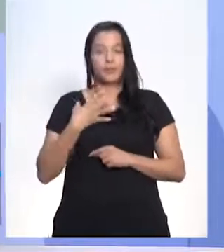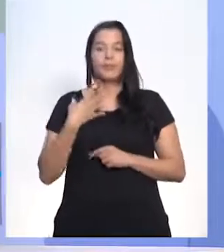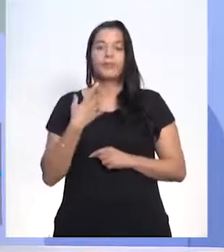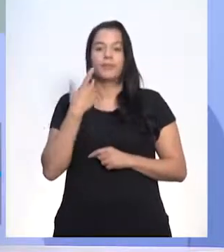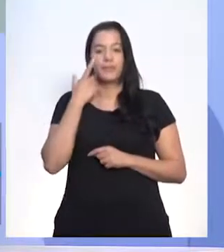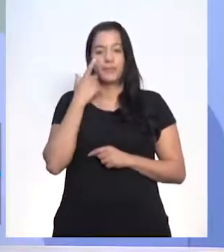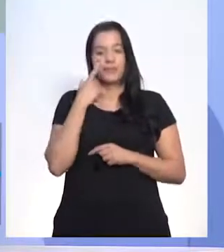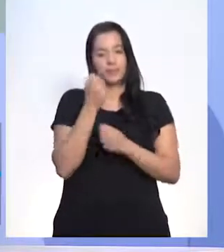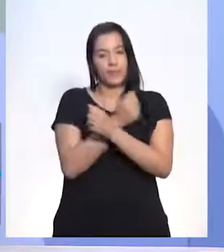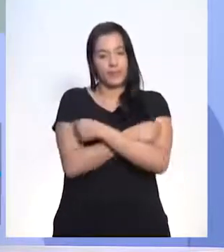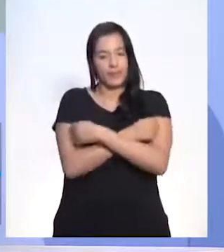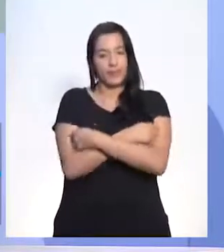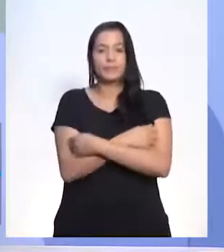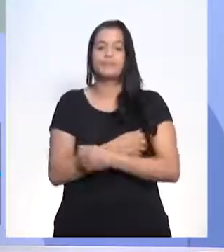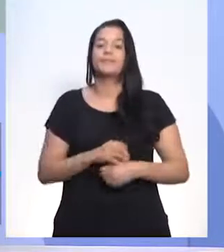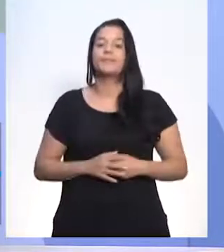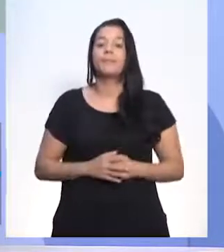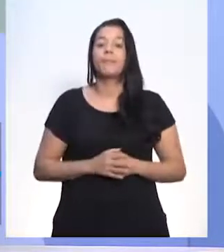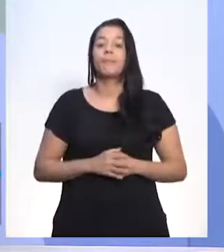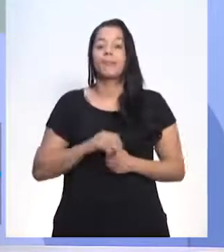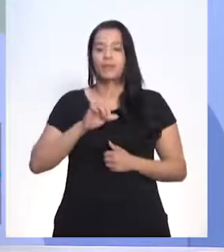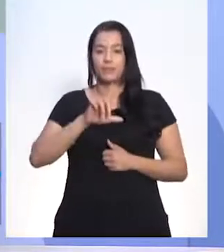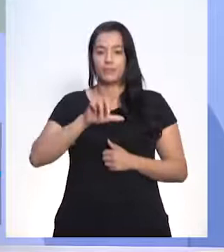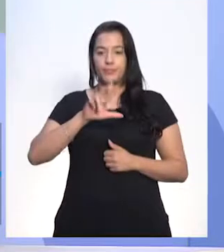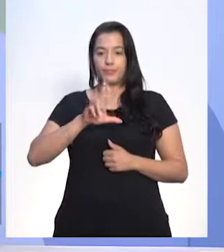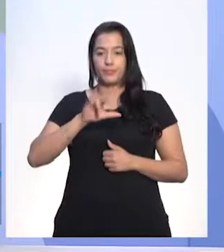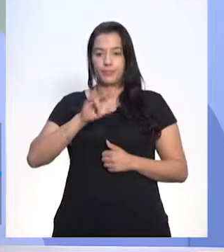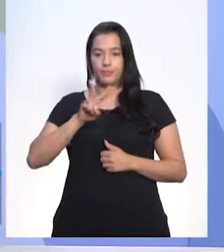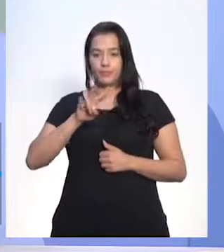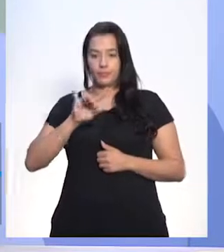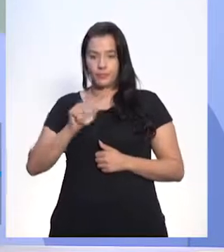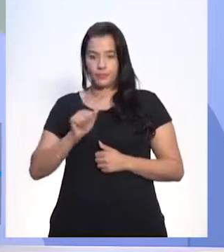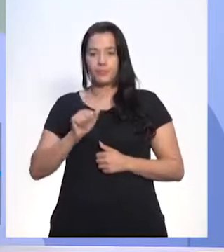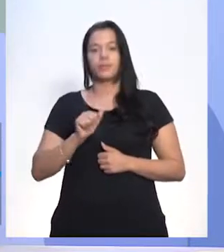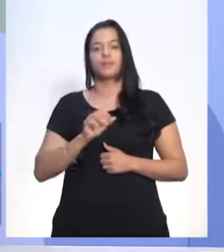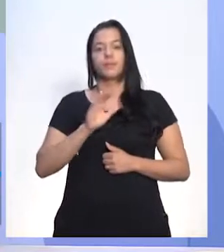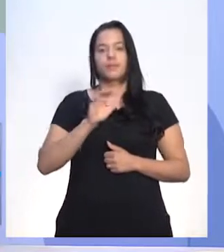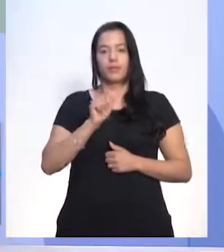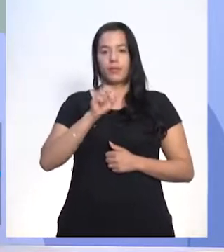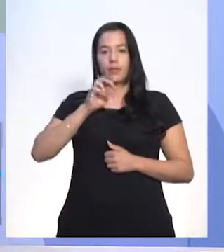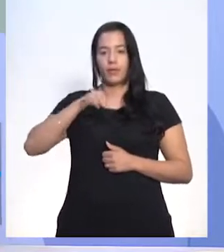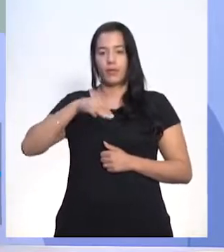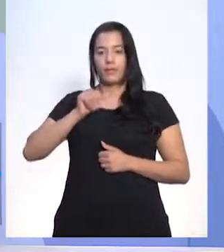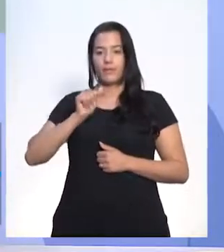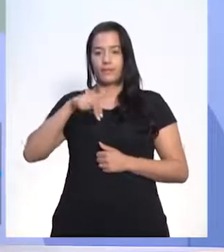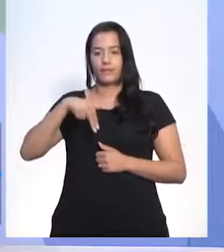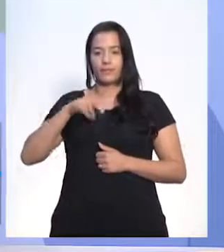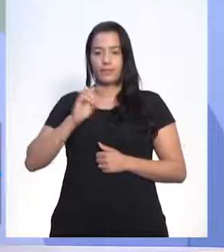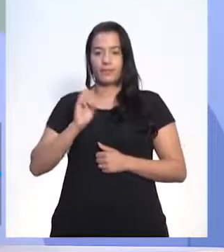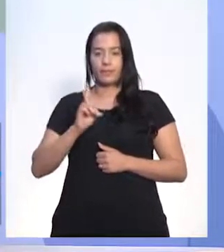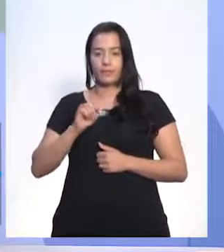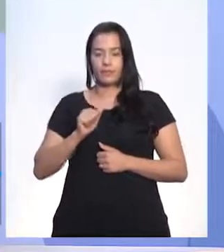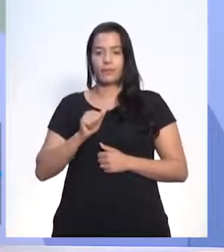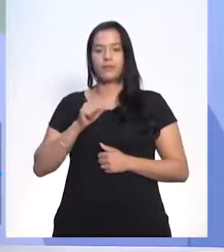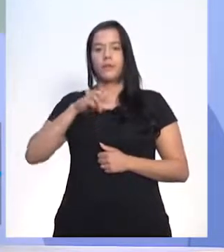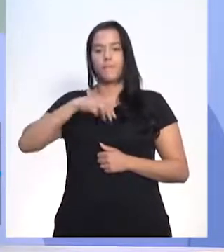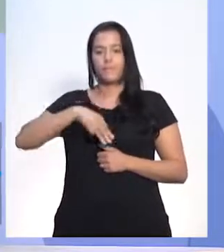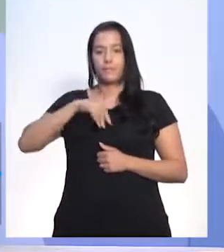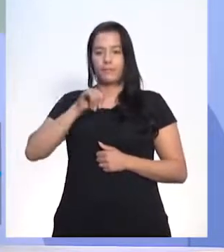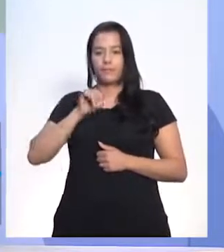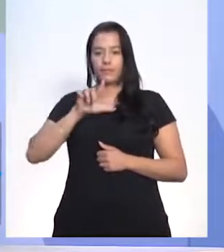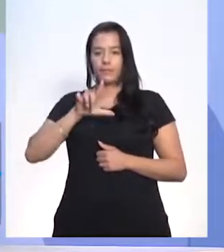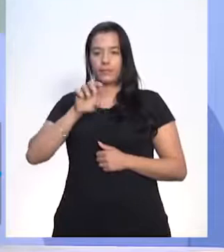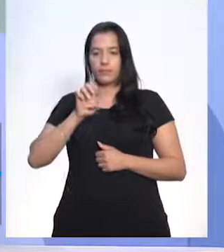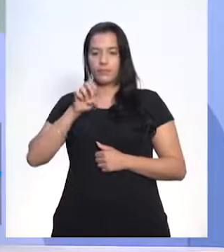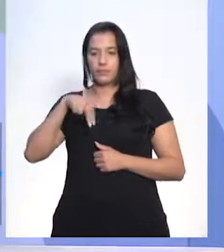mandar uns abraços? Vamos lá. Aluna Lívia, da professora Mariana. Amanda, da professora Bianca. Milena, que é aluna da professora